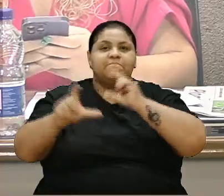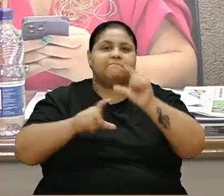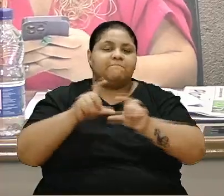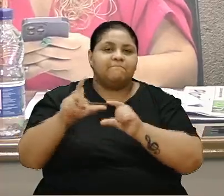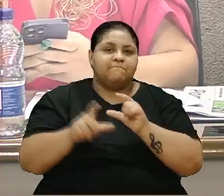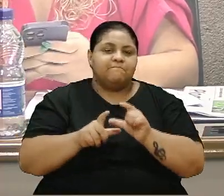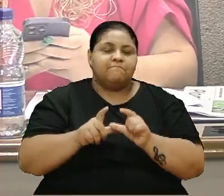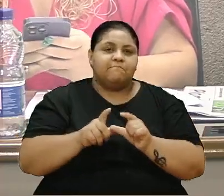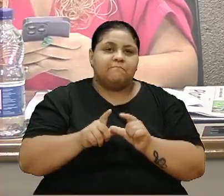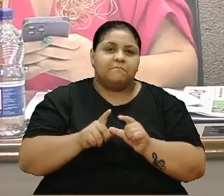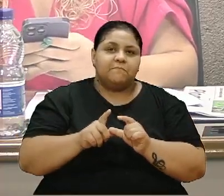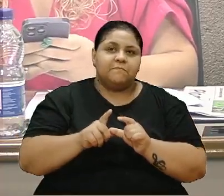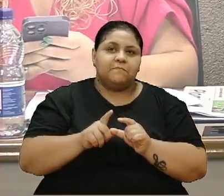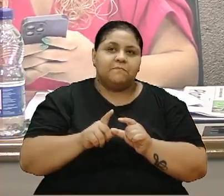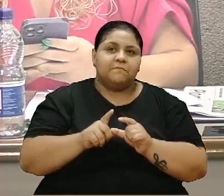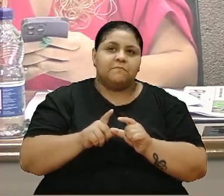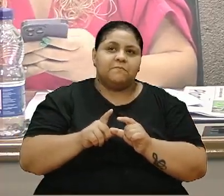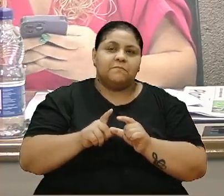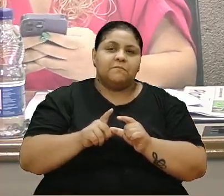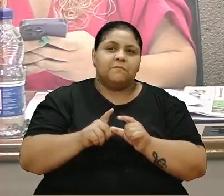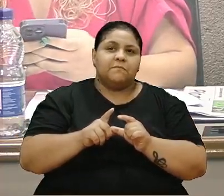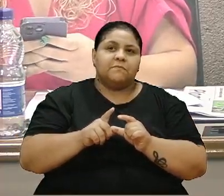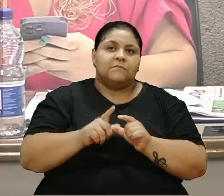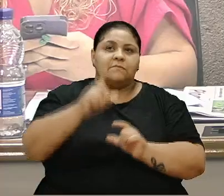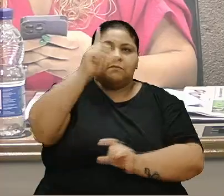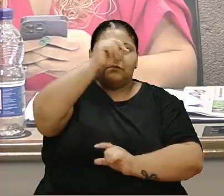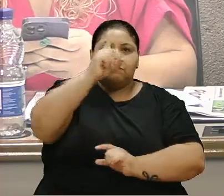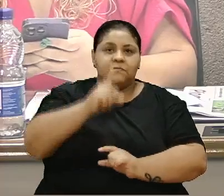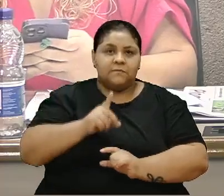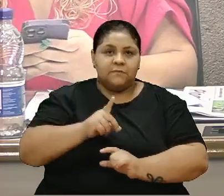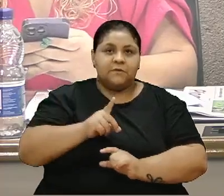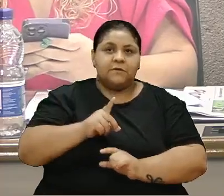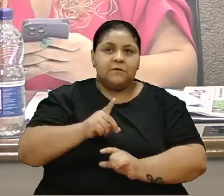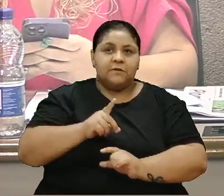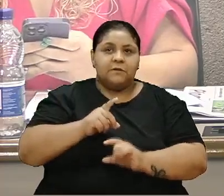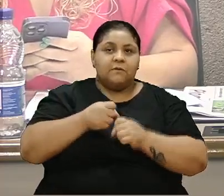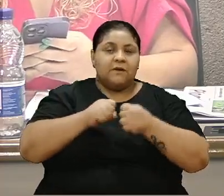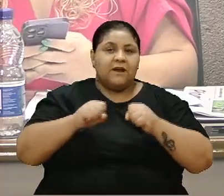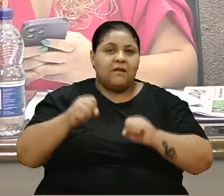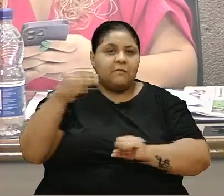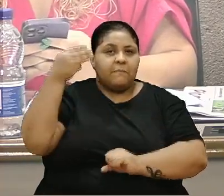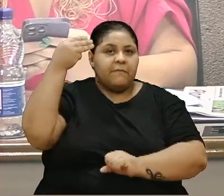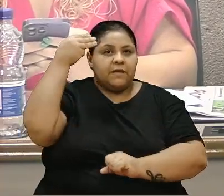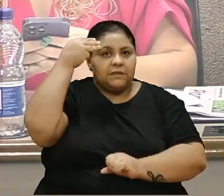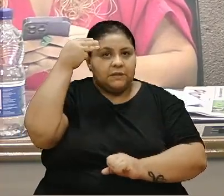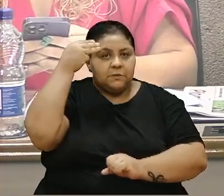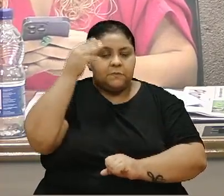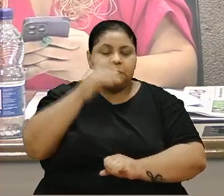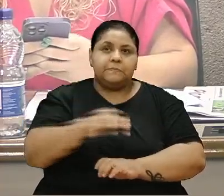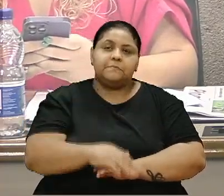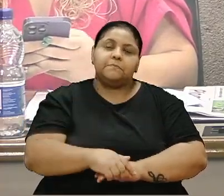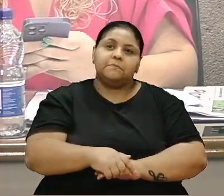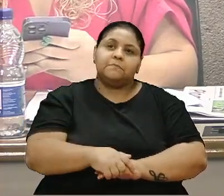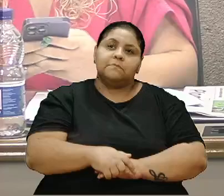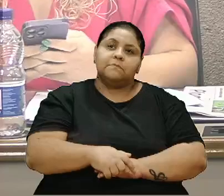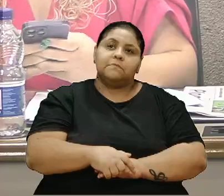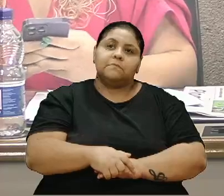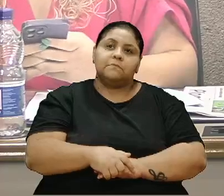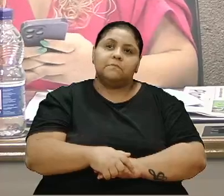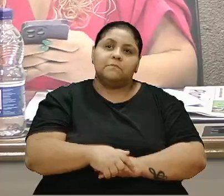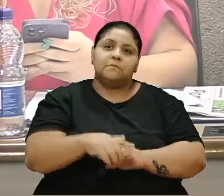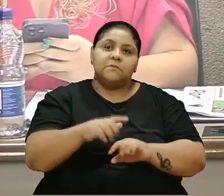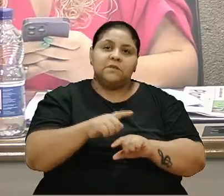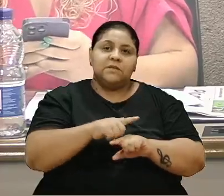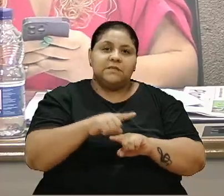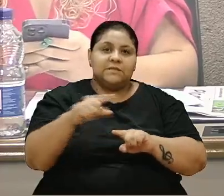com uma deficiência muito grande, mental, que saem de lá com